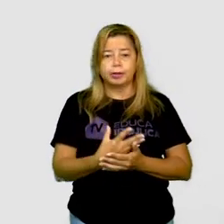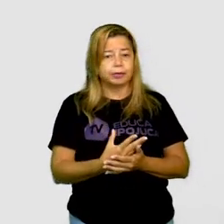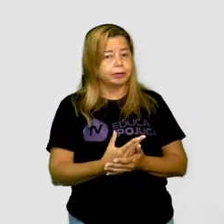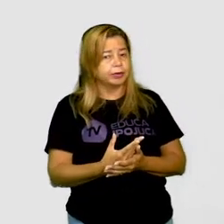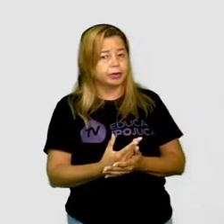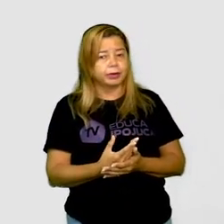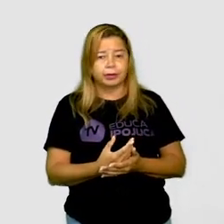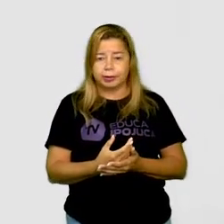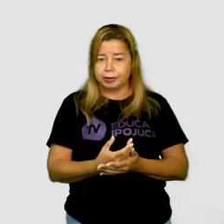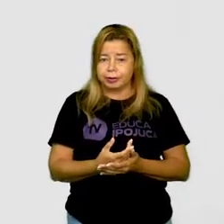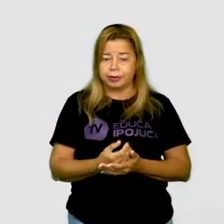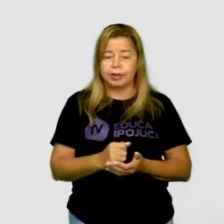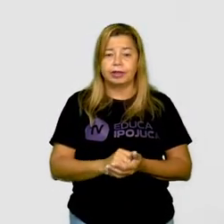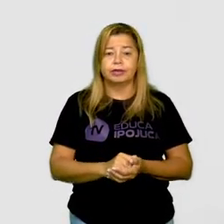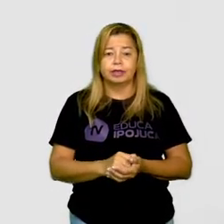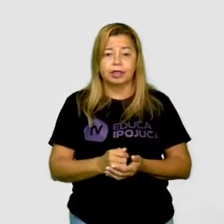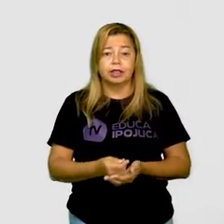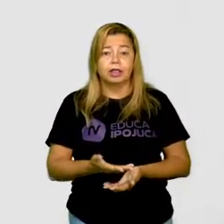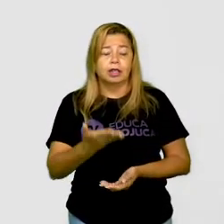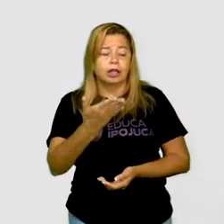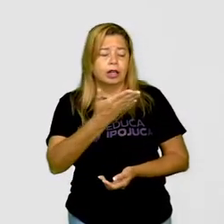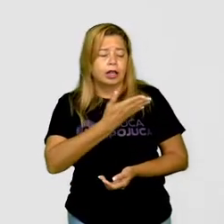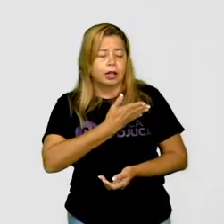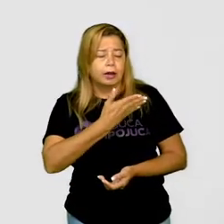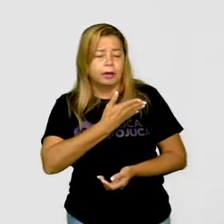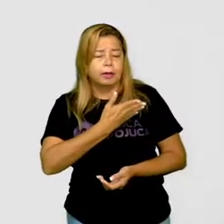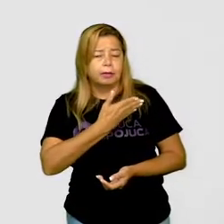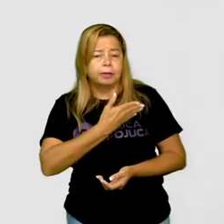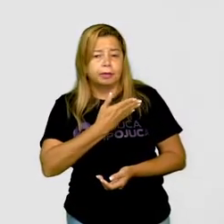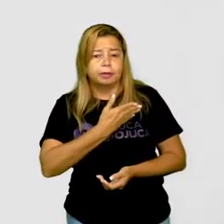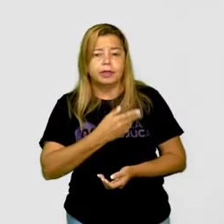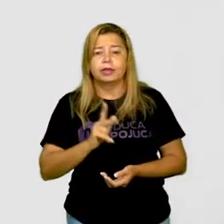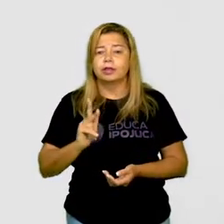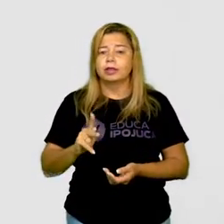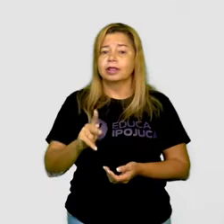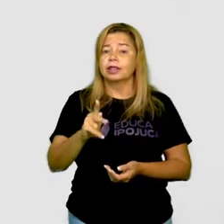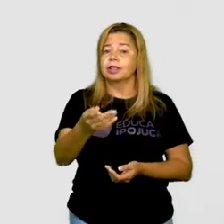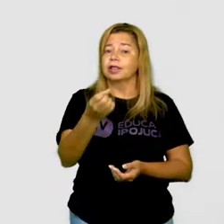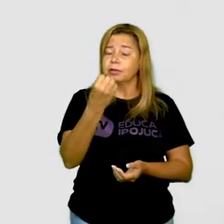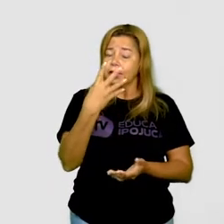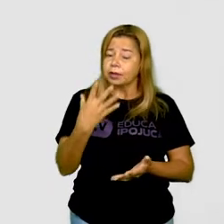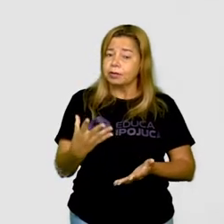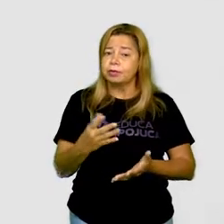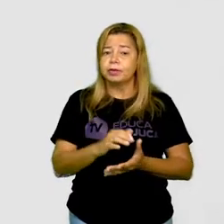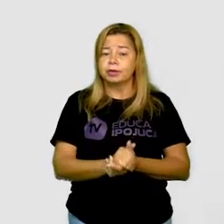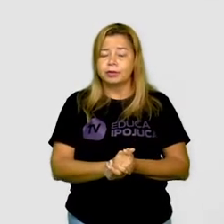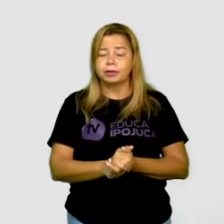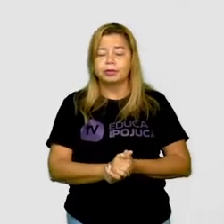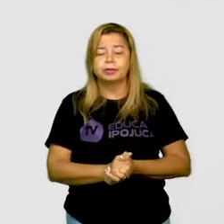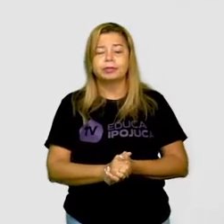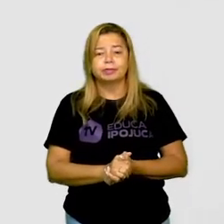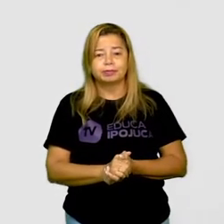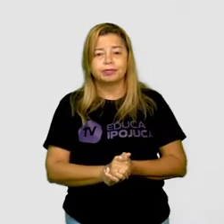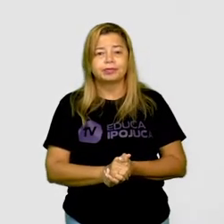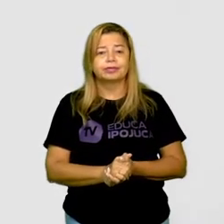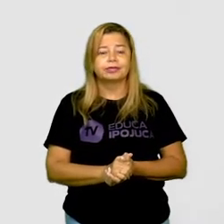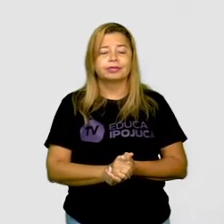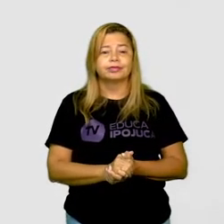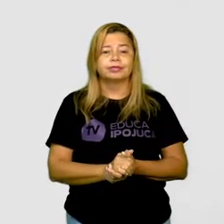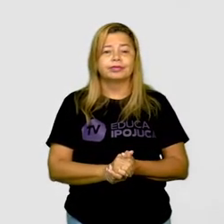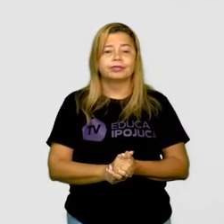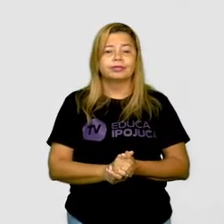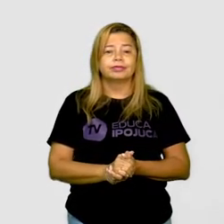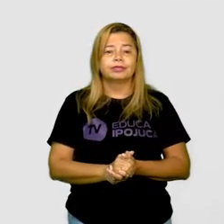tartaruga, em um amigo da hora da necessidade é um amigo de verdade, em a cigarra e as formigas, ok?